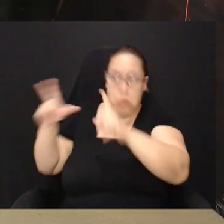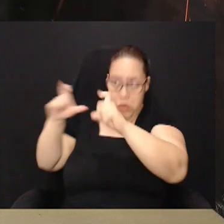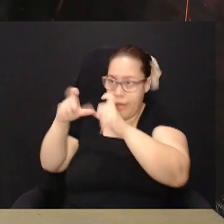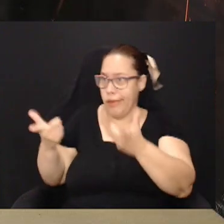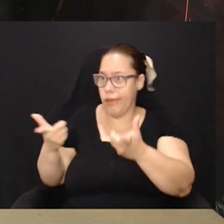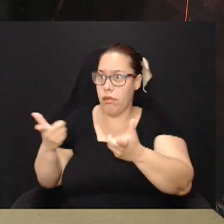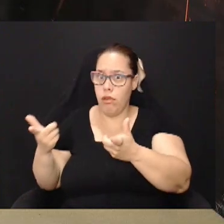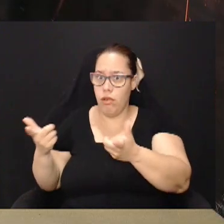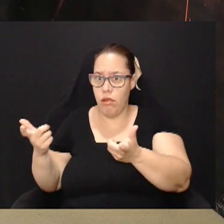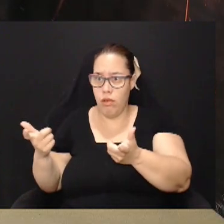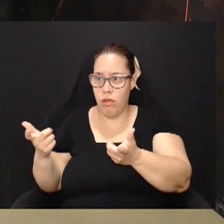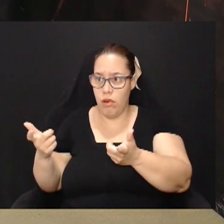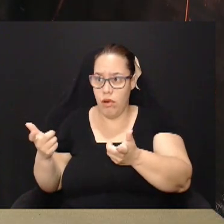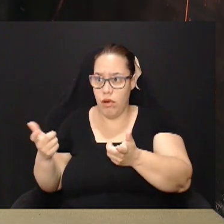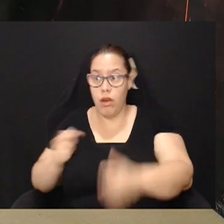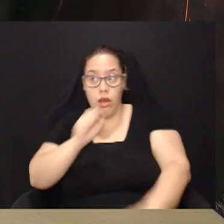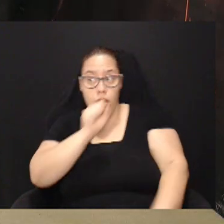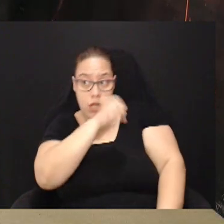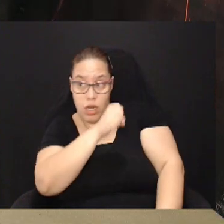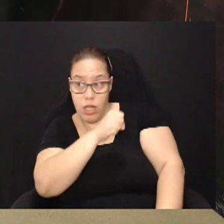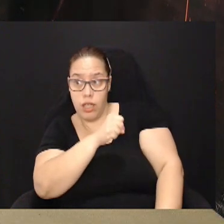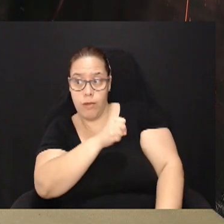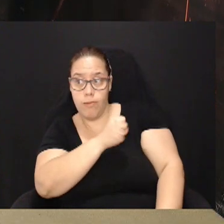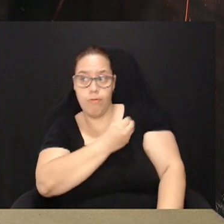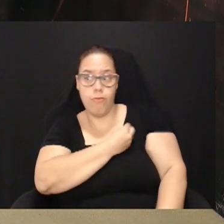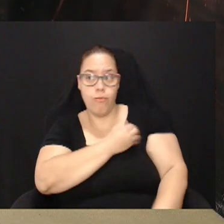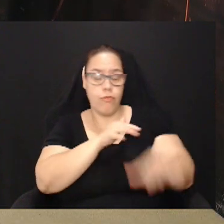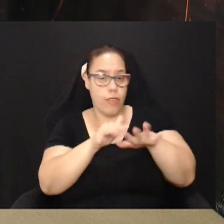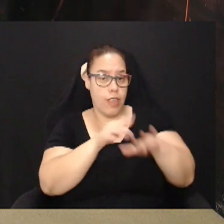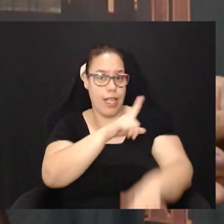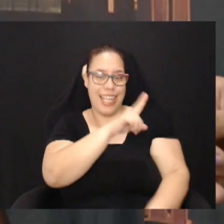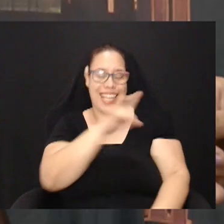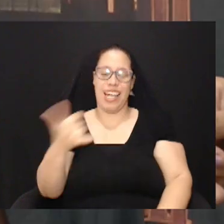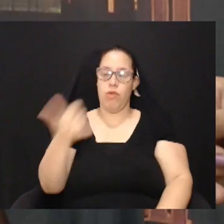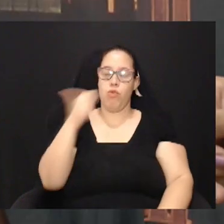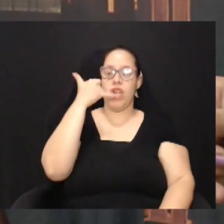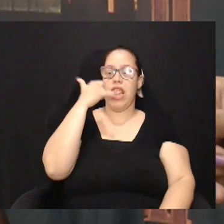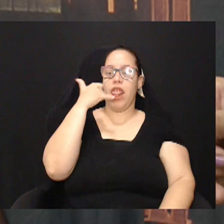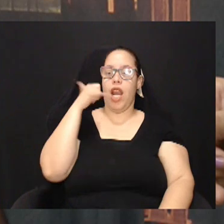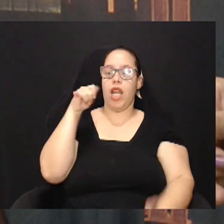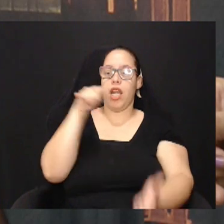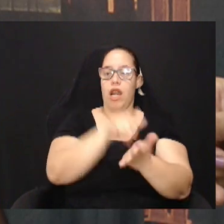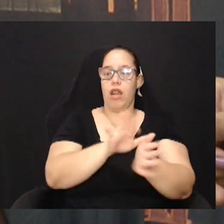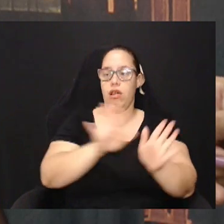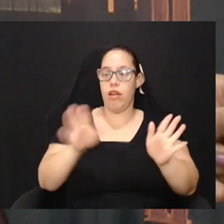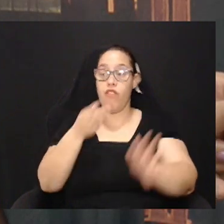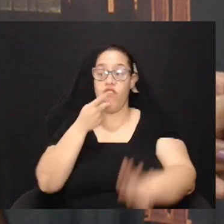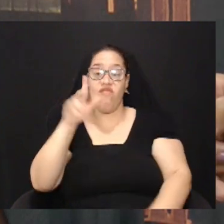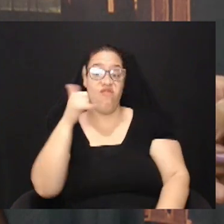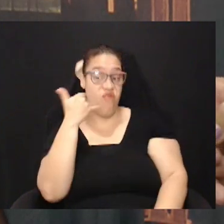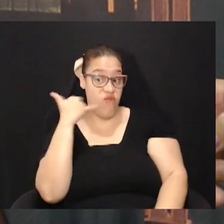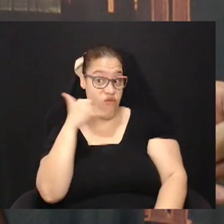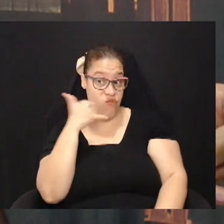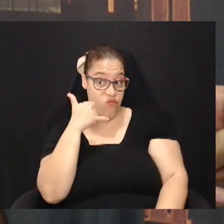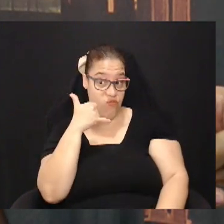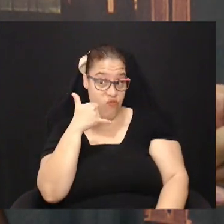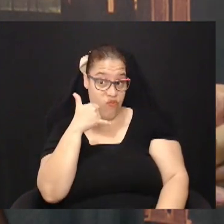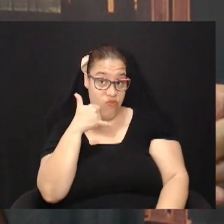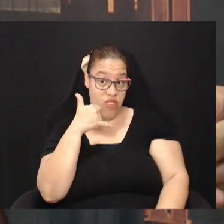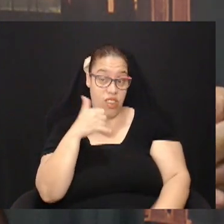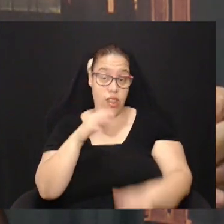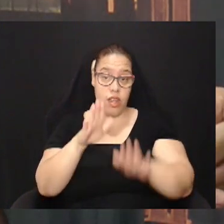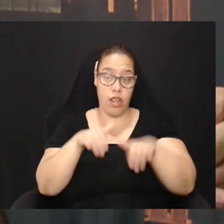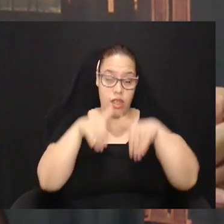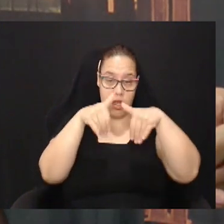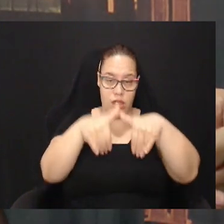E vamos viver aquele momento. Exato. Sai do celular. Então, claro, quando eu falo celular, eu tô falando de celular, eu tô falando de tablet, eu tô falando